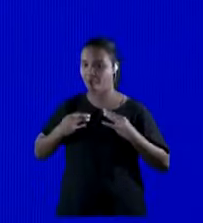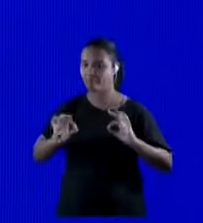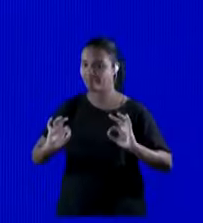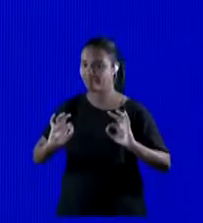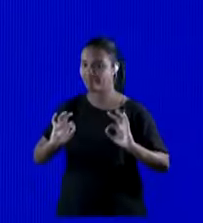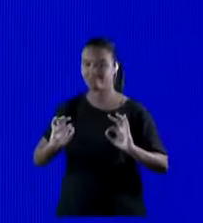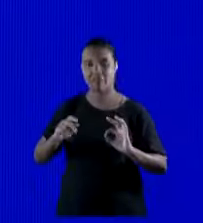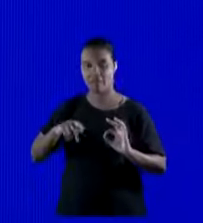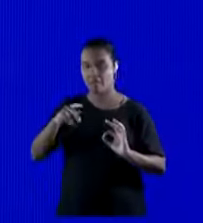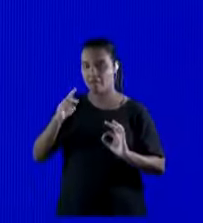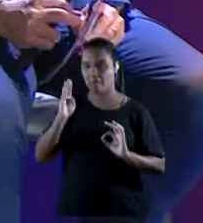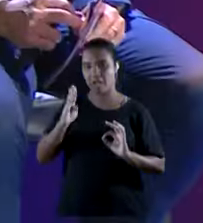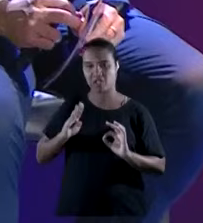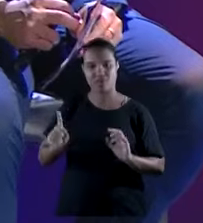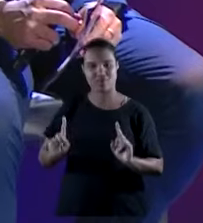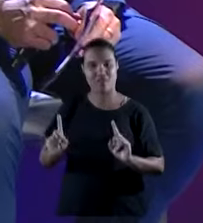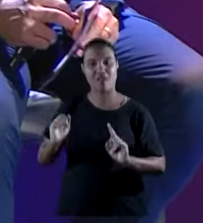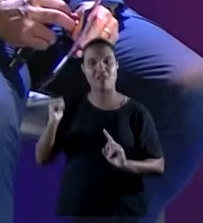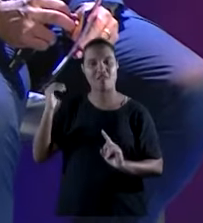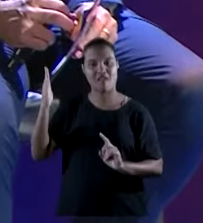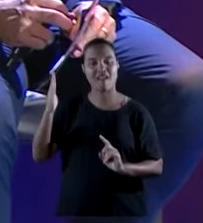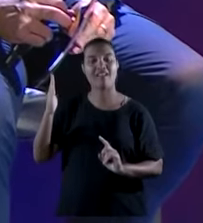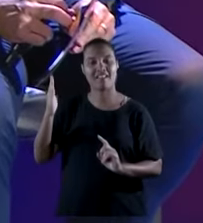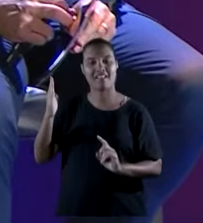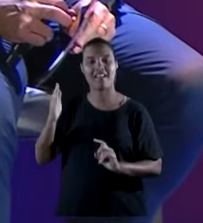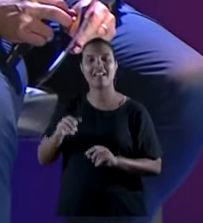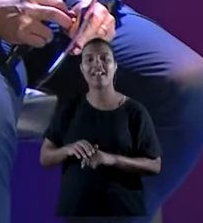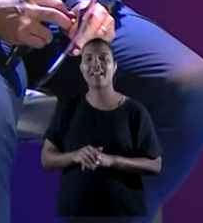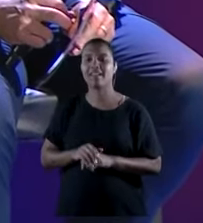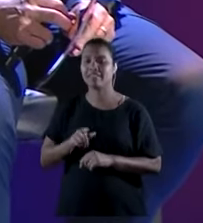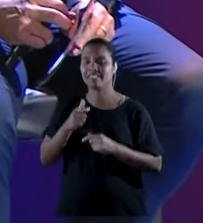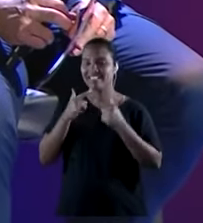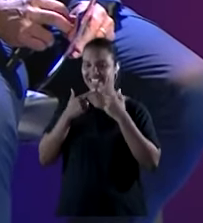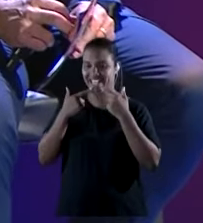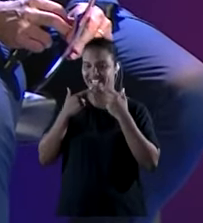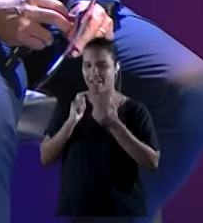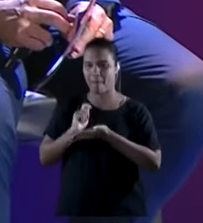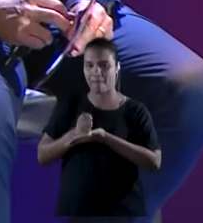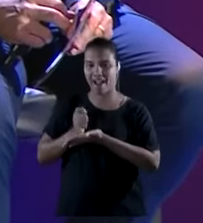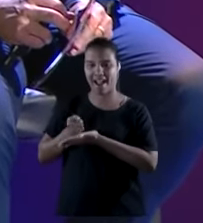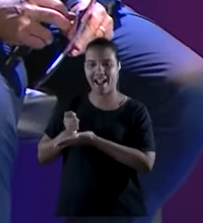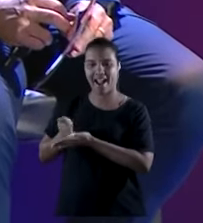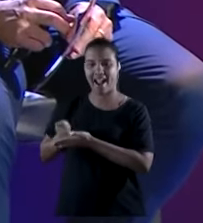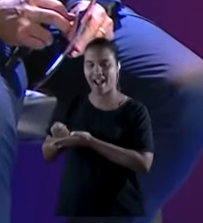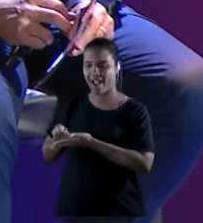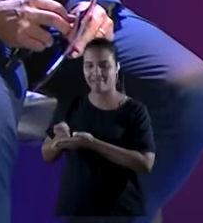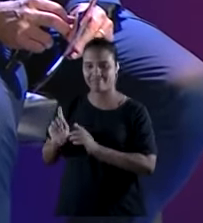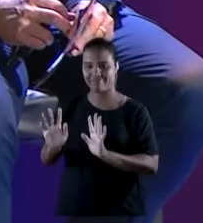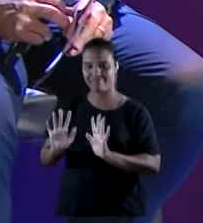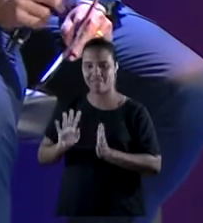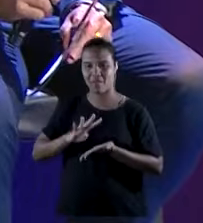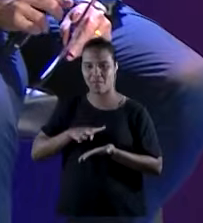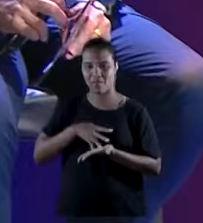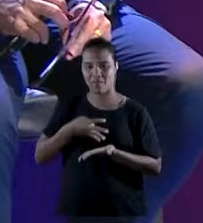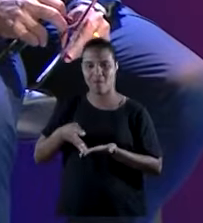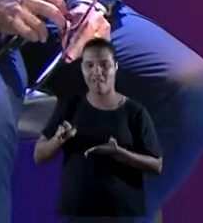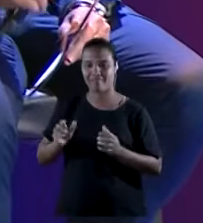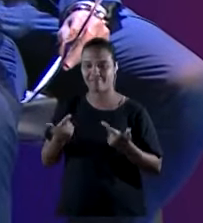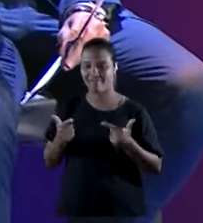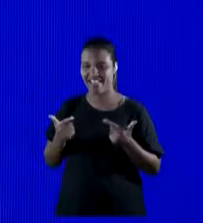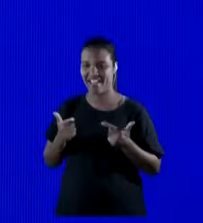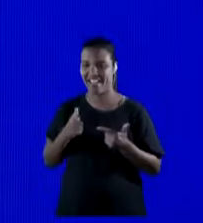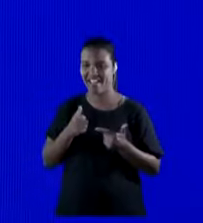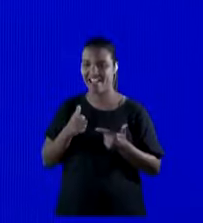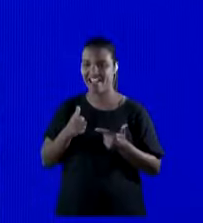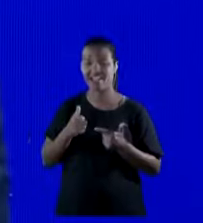Jeito nenhum. Não fala. E o último sorriso é de quem não paga mais boleto, né, querido? Aqui, o Velozão soltão no mundo, hein? Que